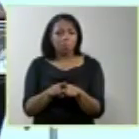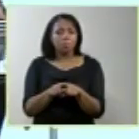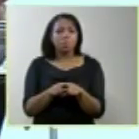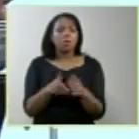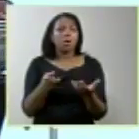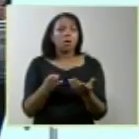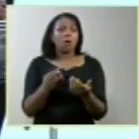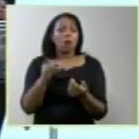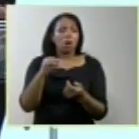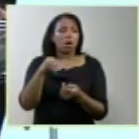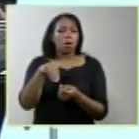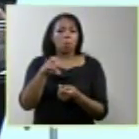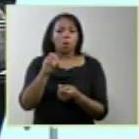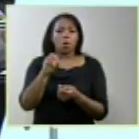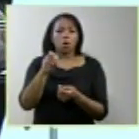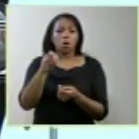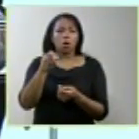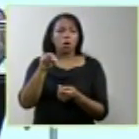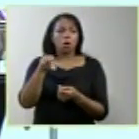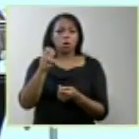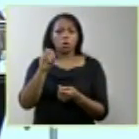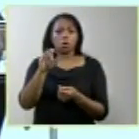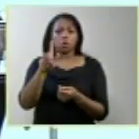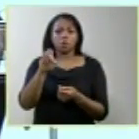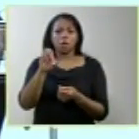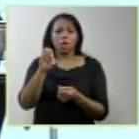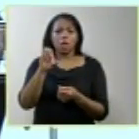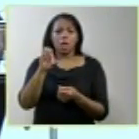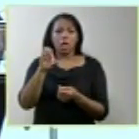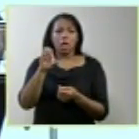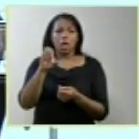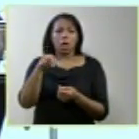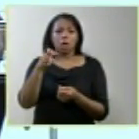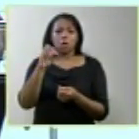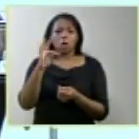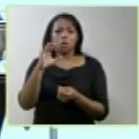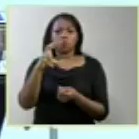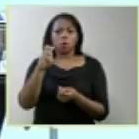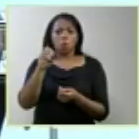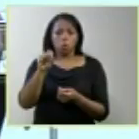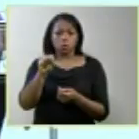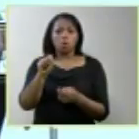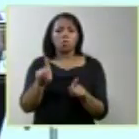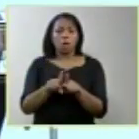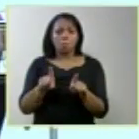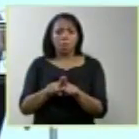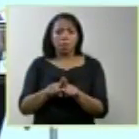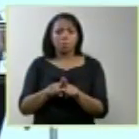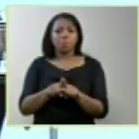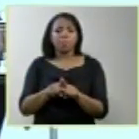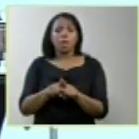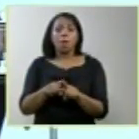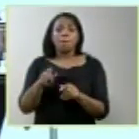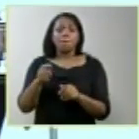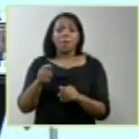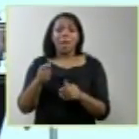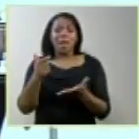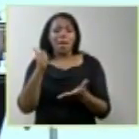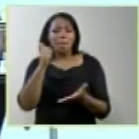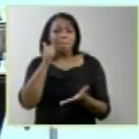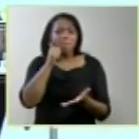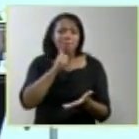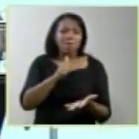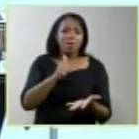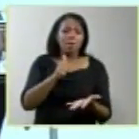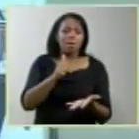gêmeos monozigóticos têm o mesmo DNA, mostrando essa concordância, um componente genético importante, o grau de parentesco próximo aumenta o risco.